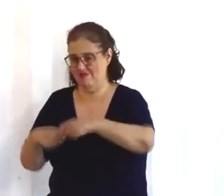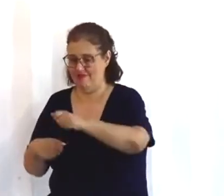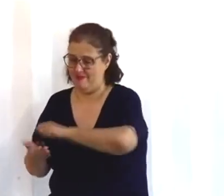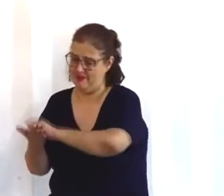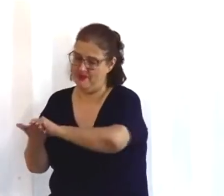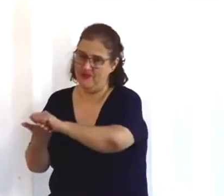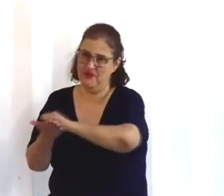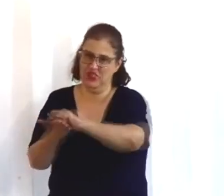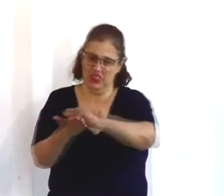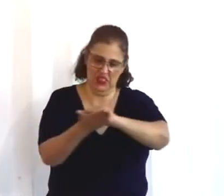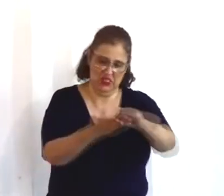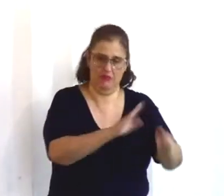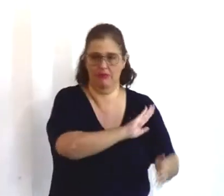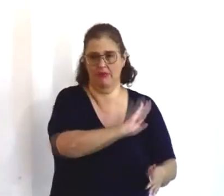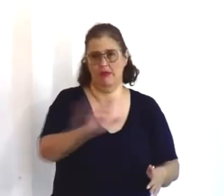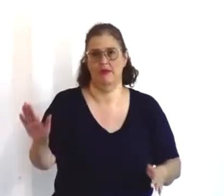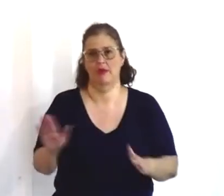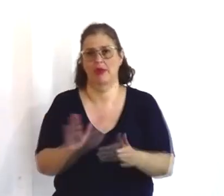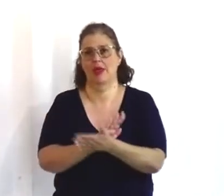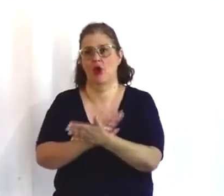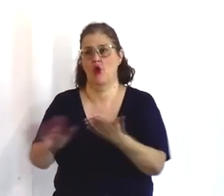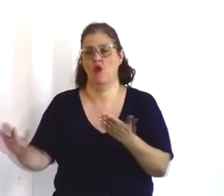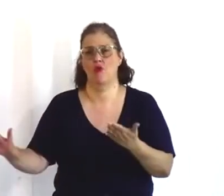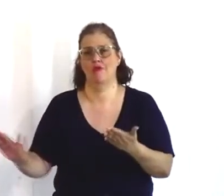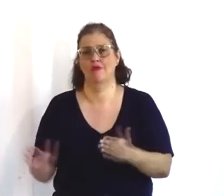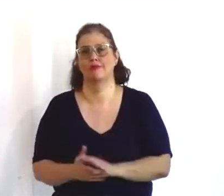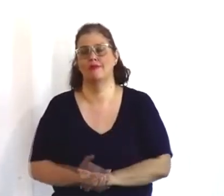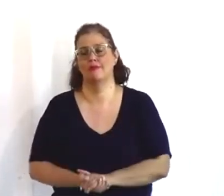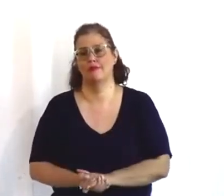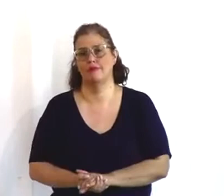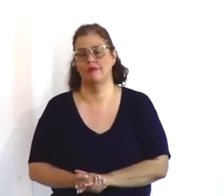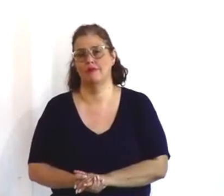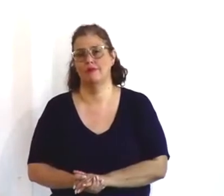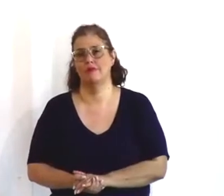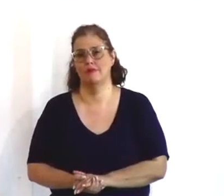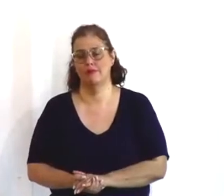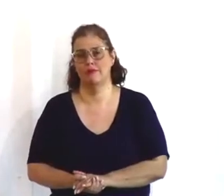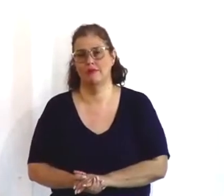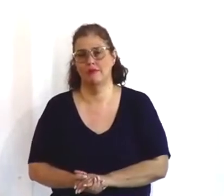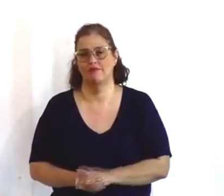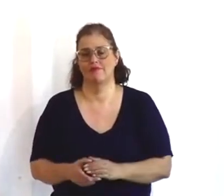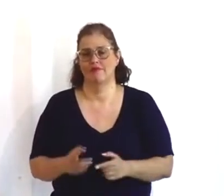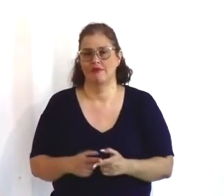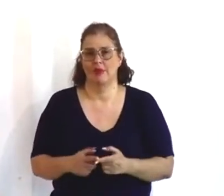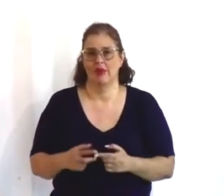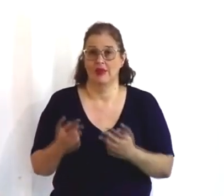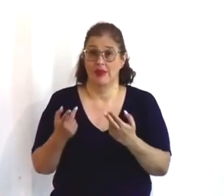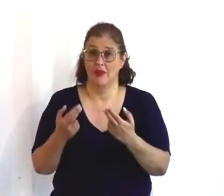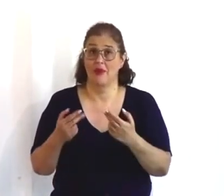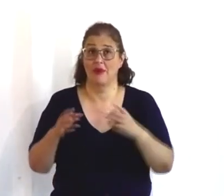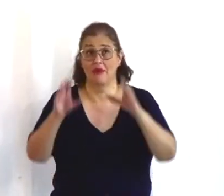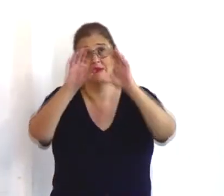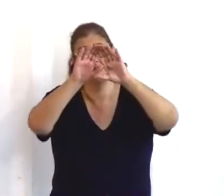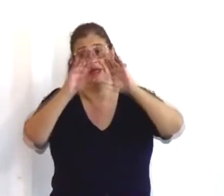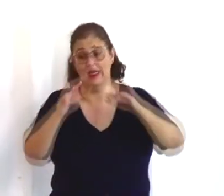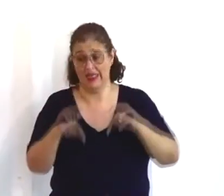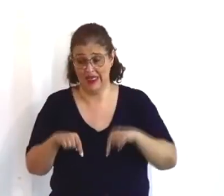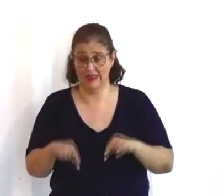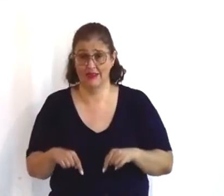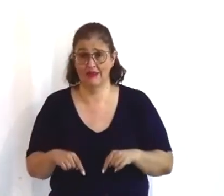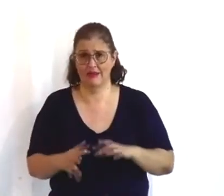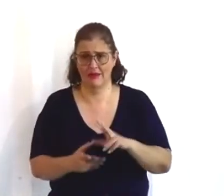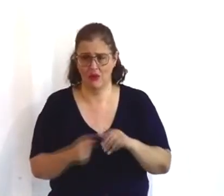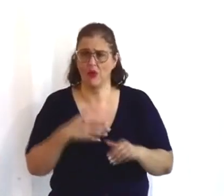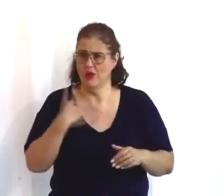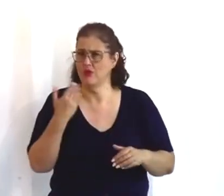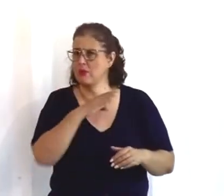George Canelhas e de todos aqueles que morrem em Cristo Jesus não se apagou. É do livro da vida. Na missão dos 70, Jesus,